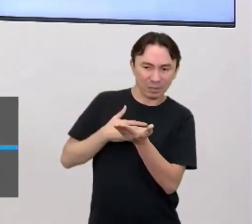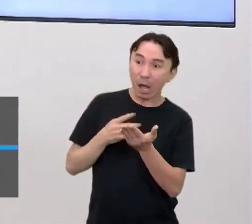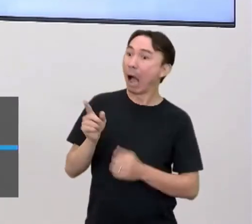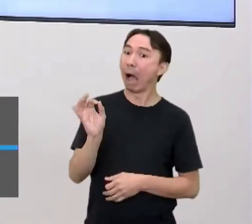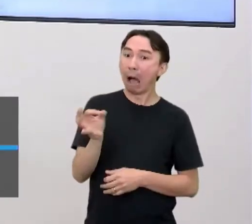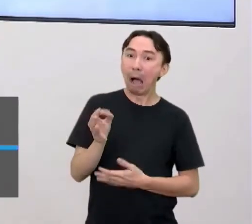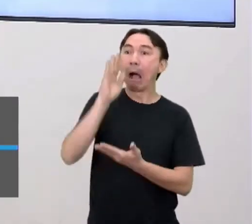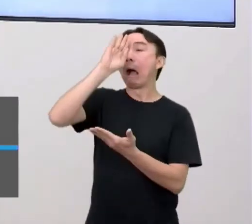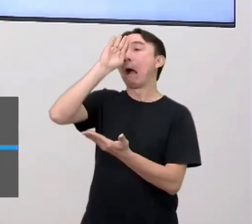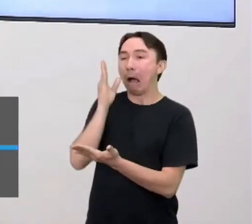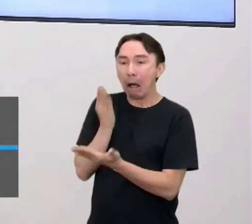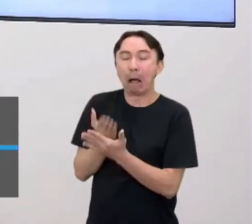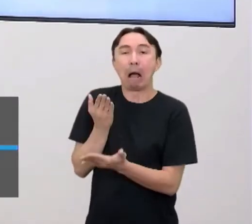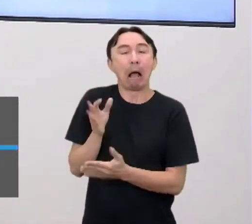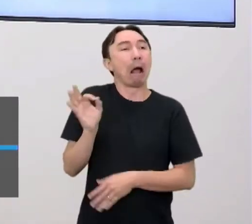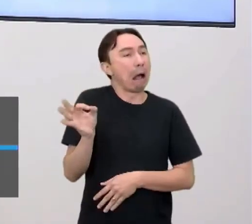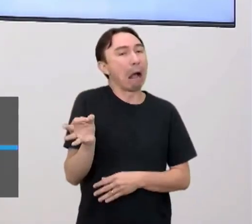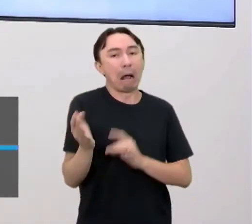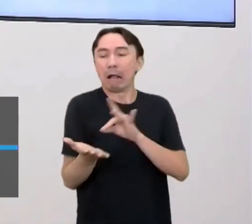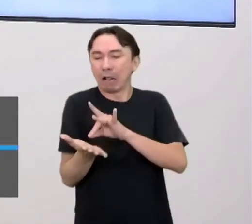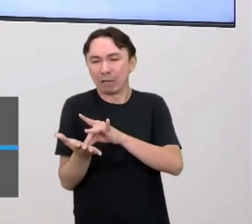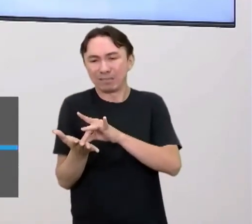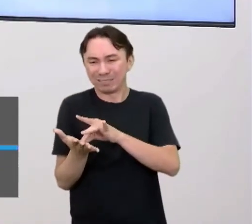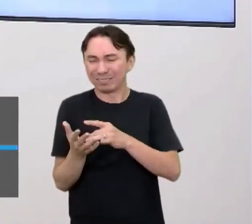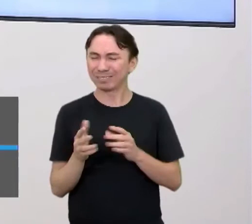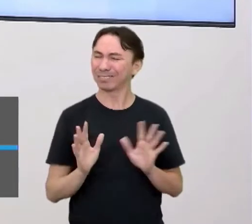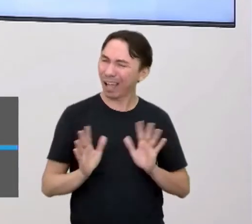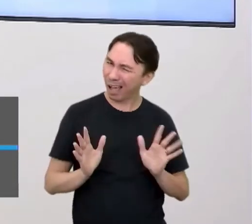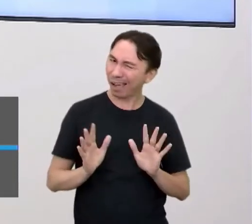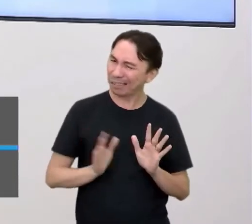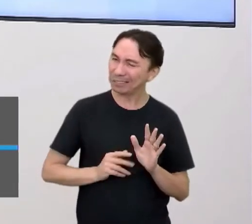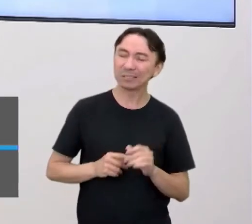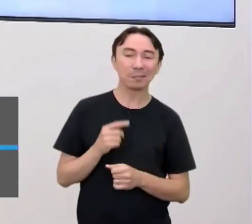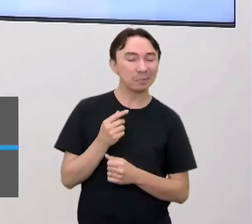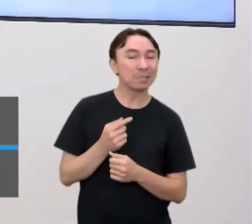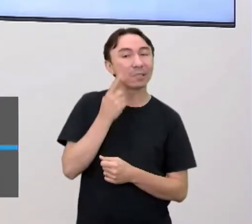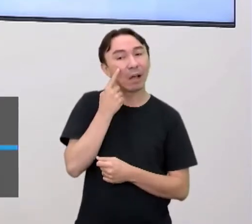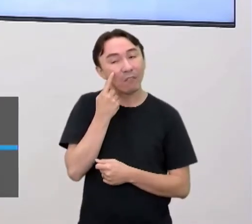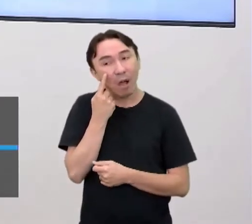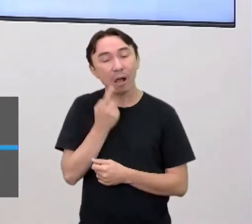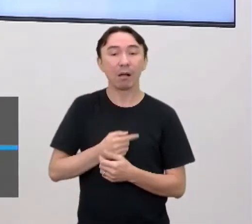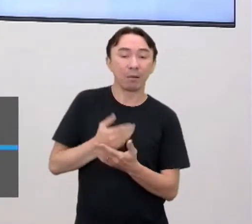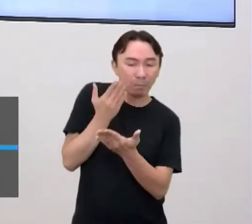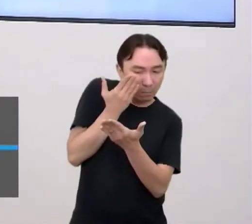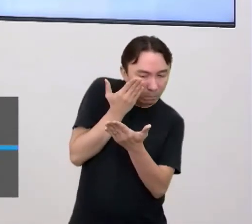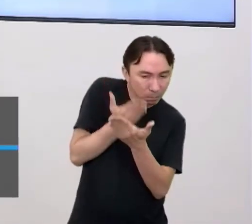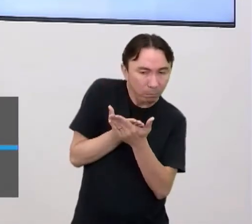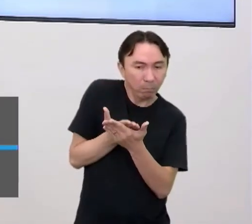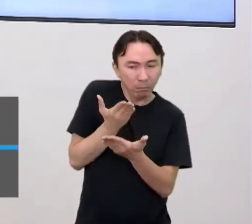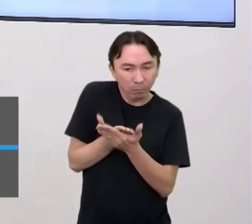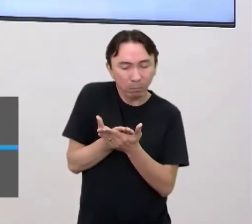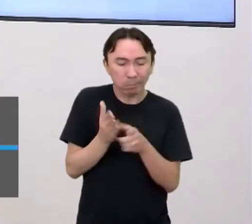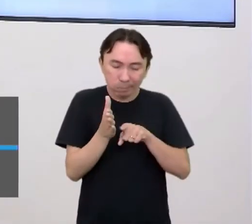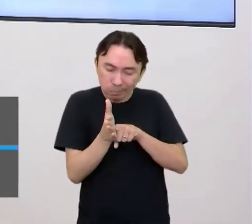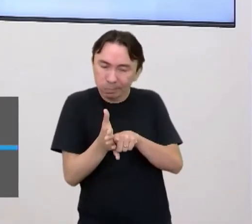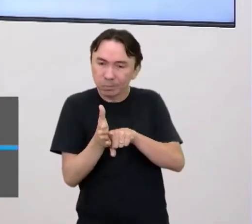há uma verificação para ver se aquilo é fato ou é fake, e você já acredita em tudo, porque você é